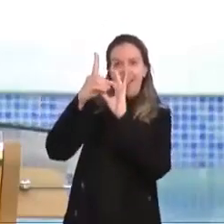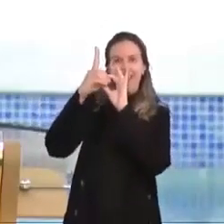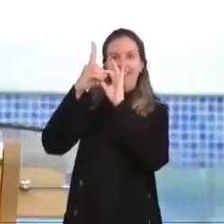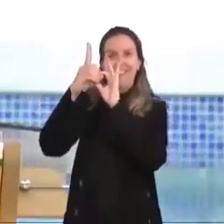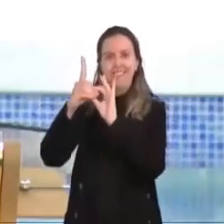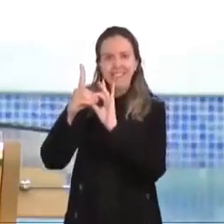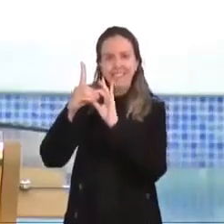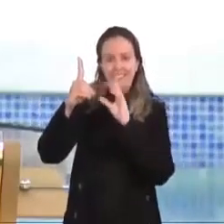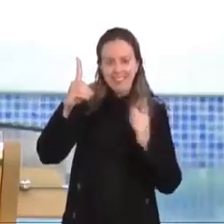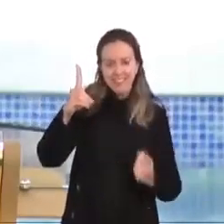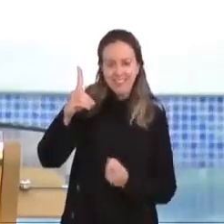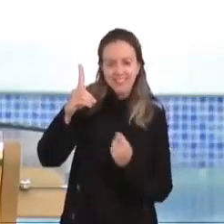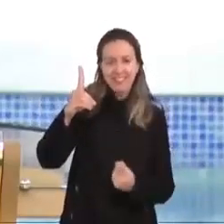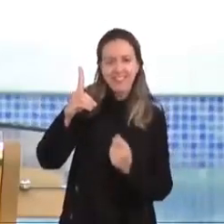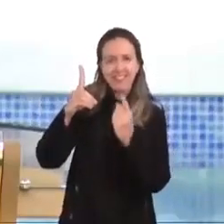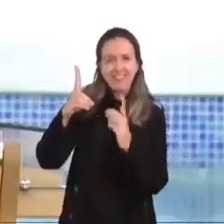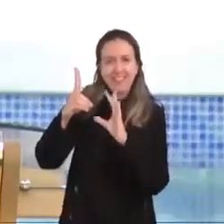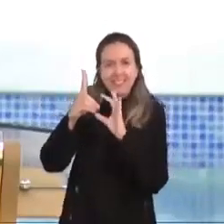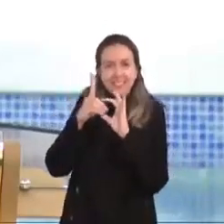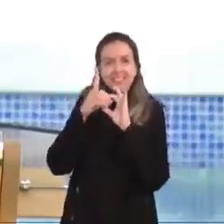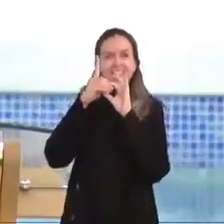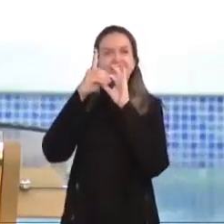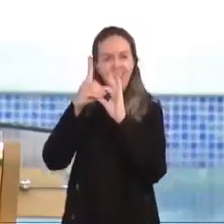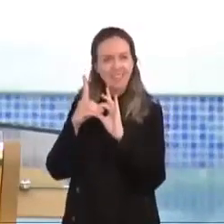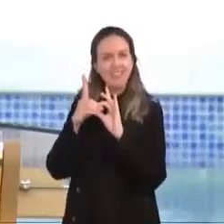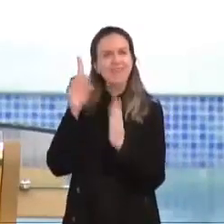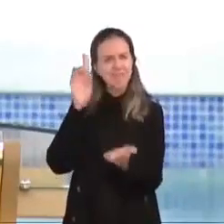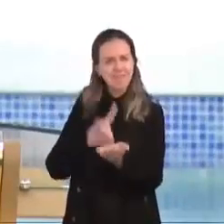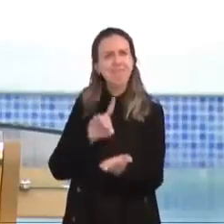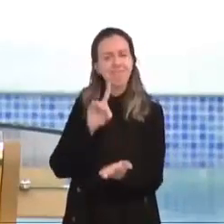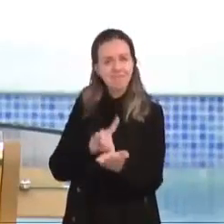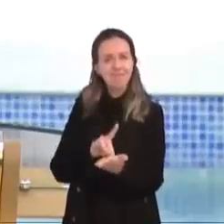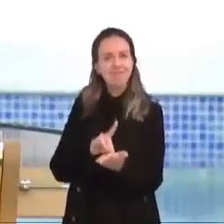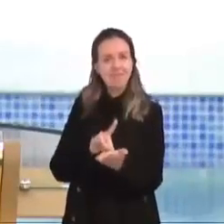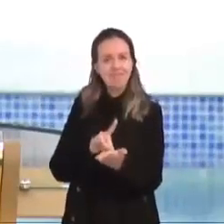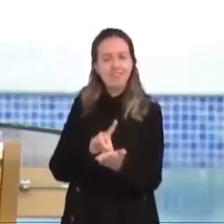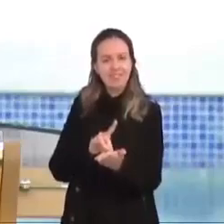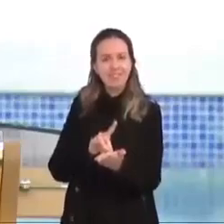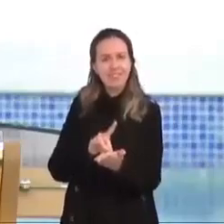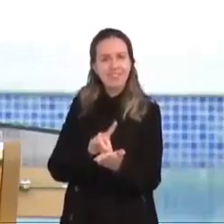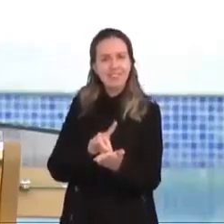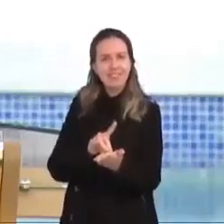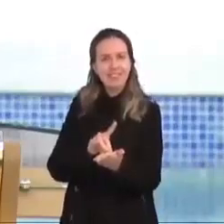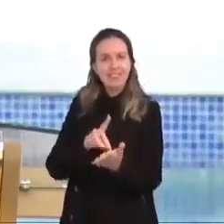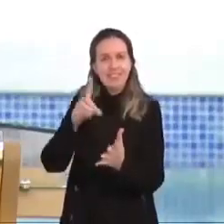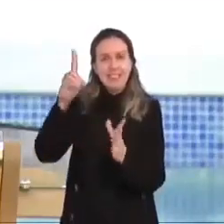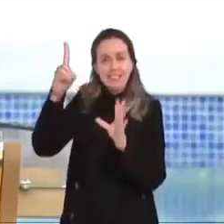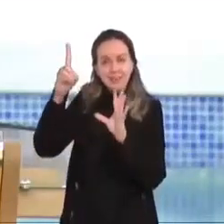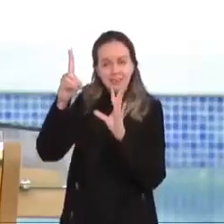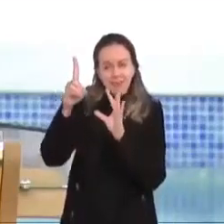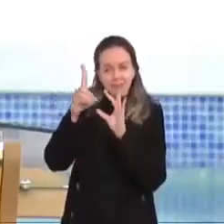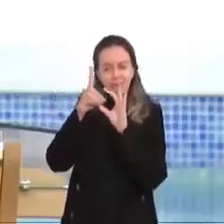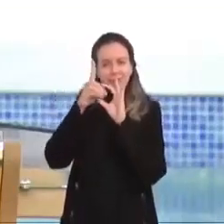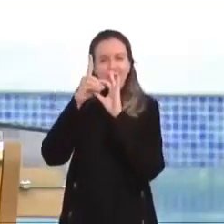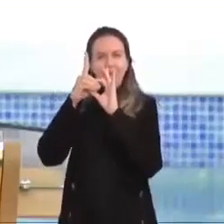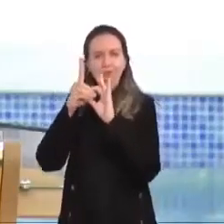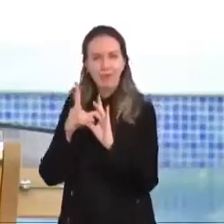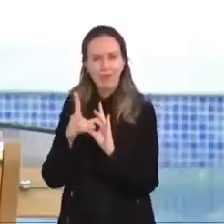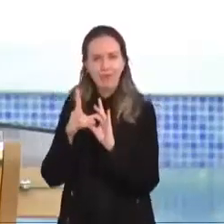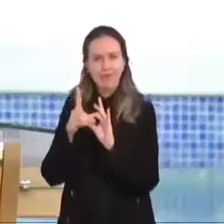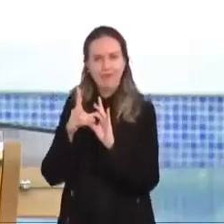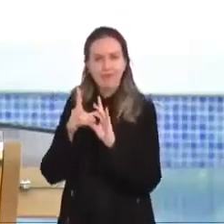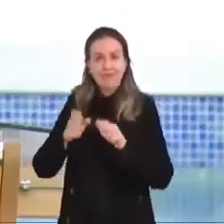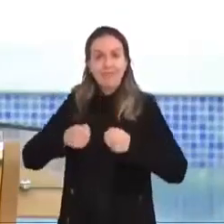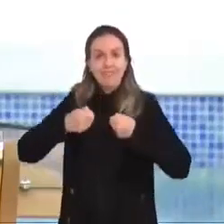com a casa de Davi. Não só isso, Deus também promete, dentro deste contexto,